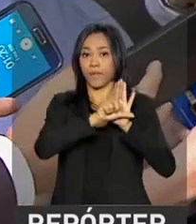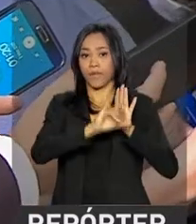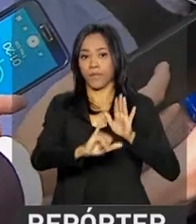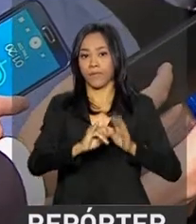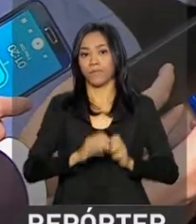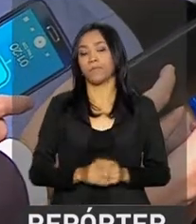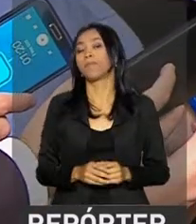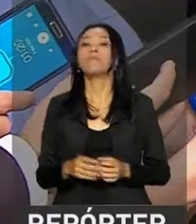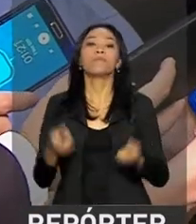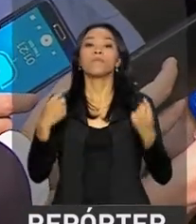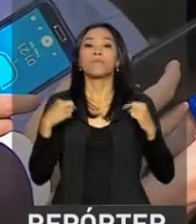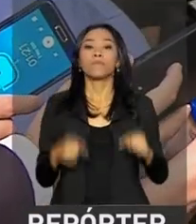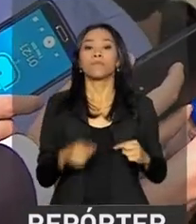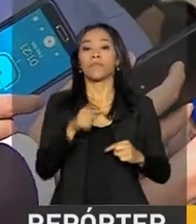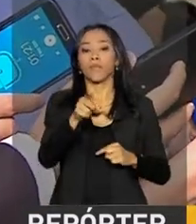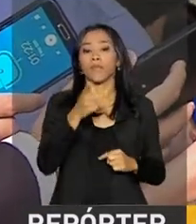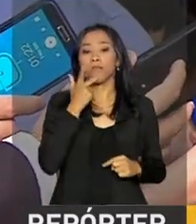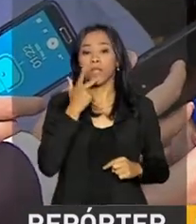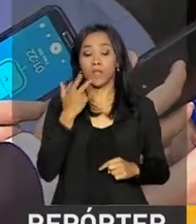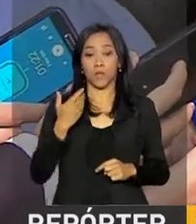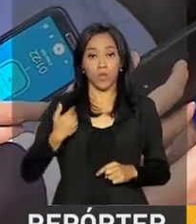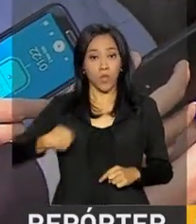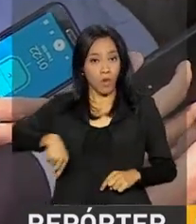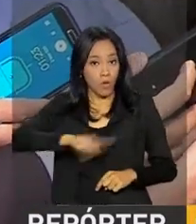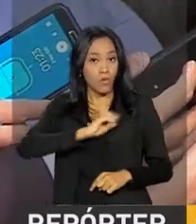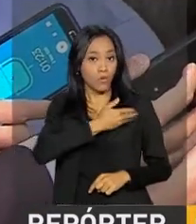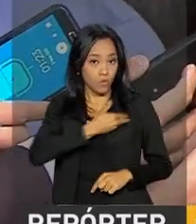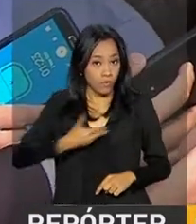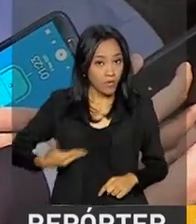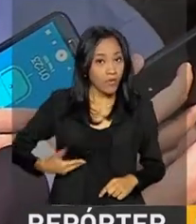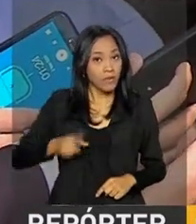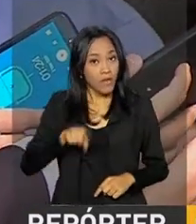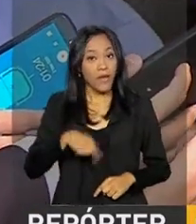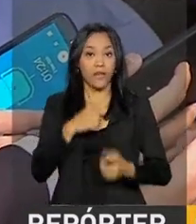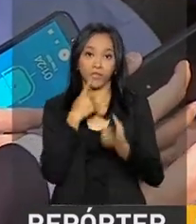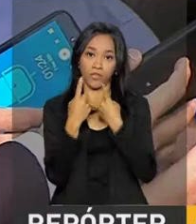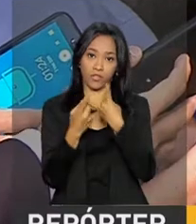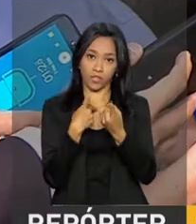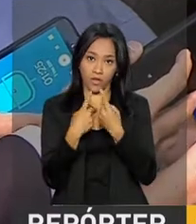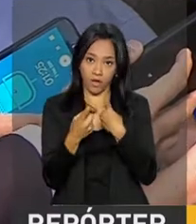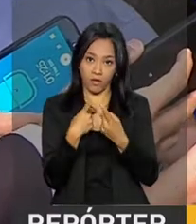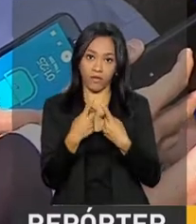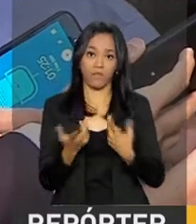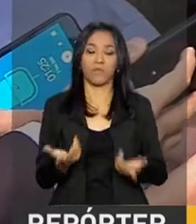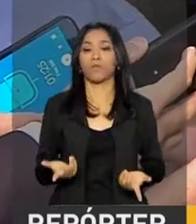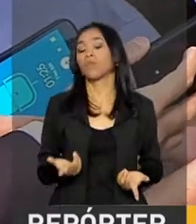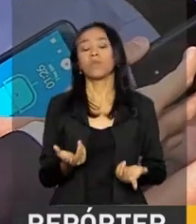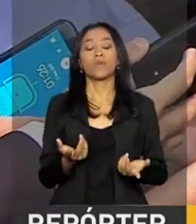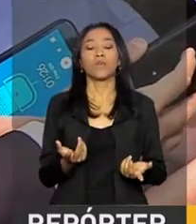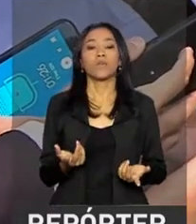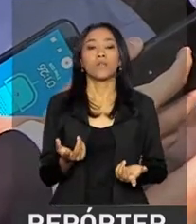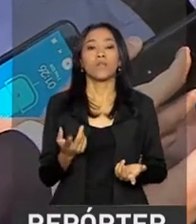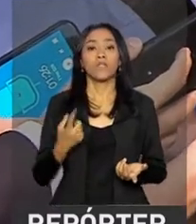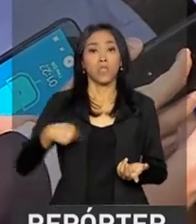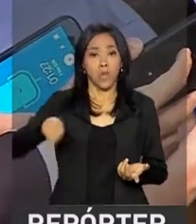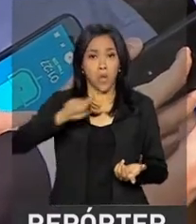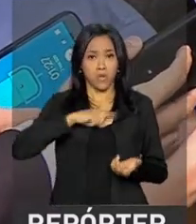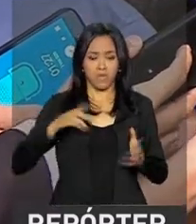Nosso governo é um governo de diálogo. Então, nós em nenhum momento colocamos que estávamos fechados